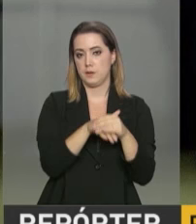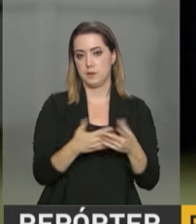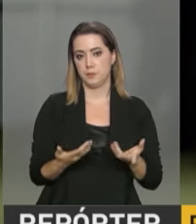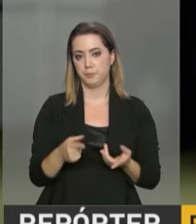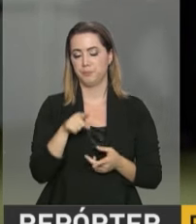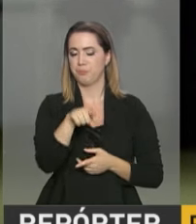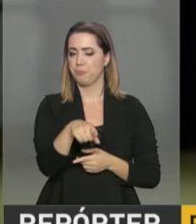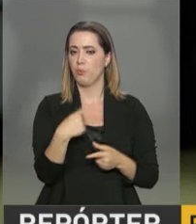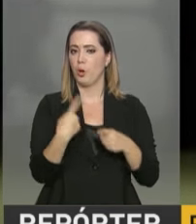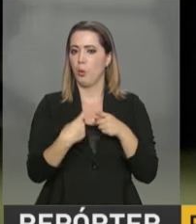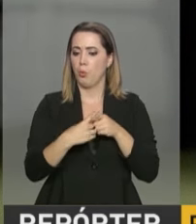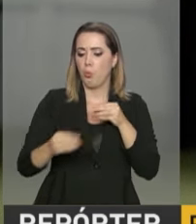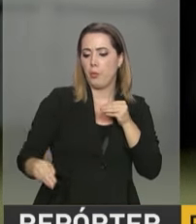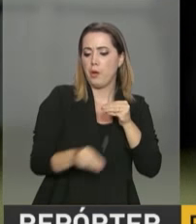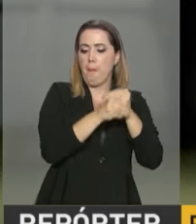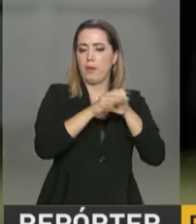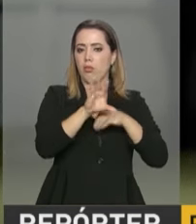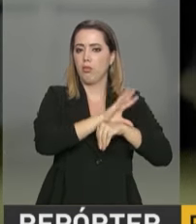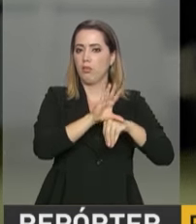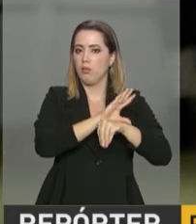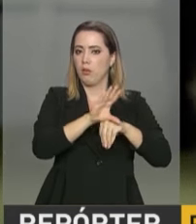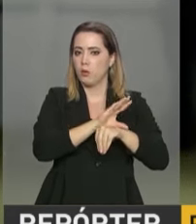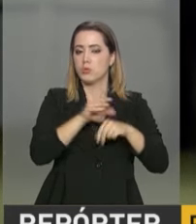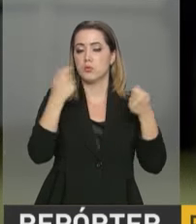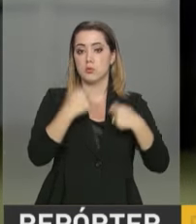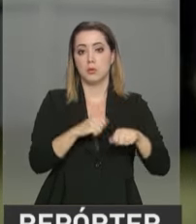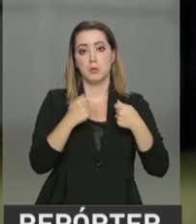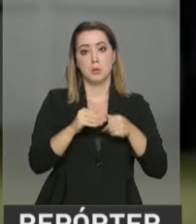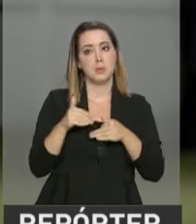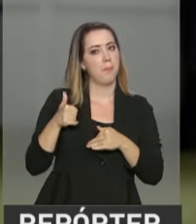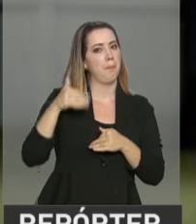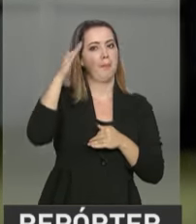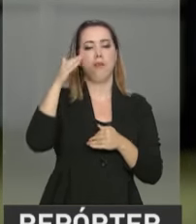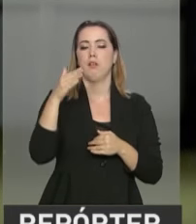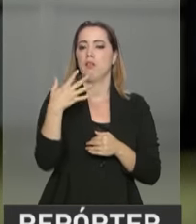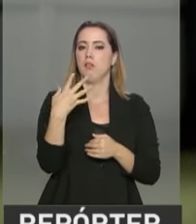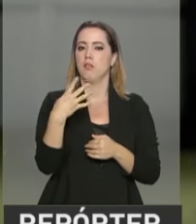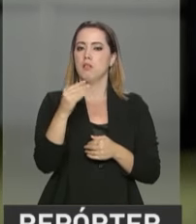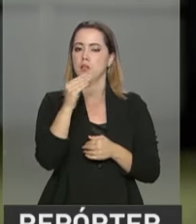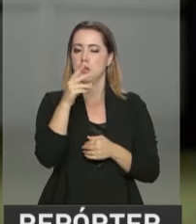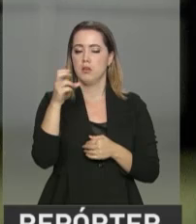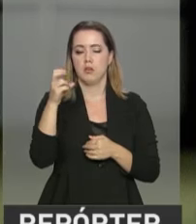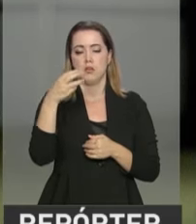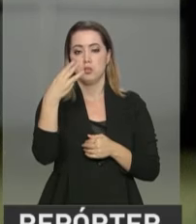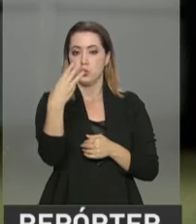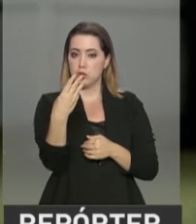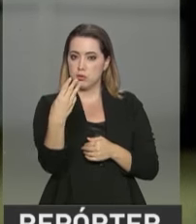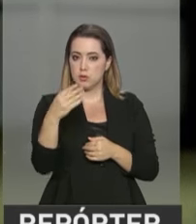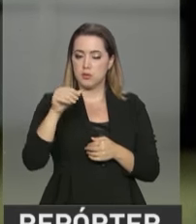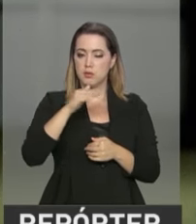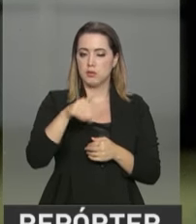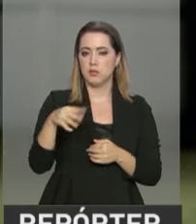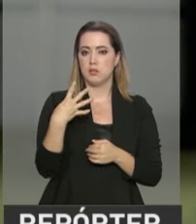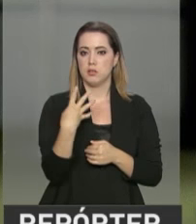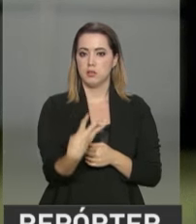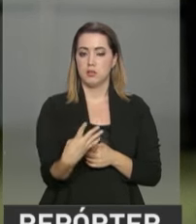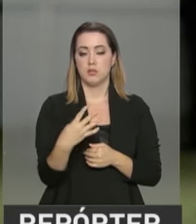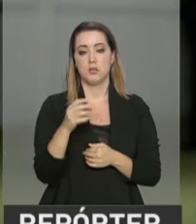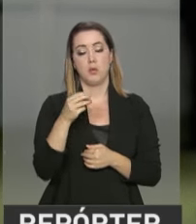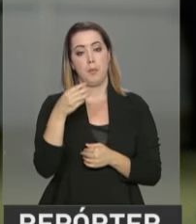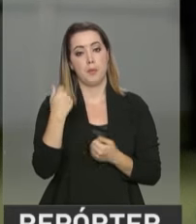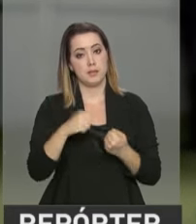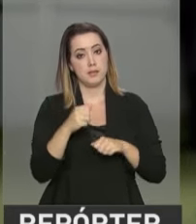a constituição exige maioria ada em duas votações aqui na Câmara isso significa o apoio de pelo menos